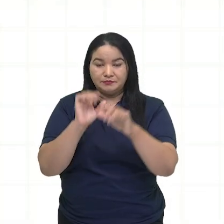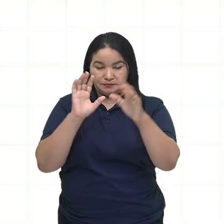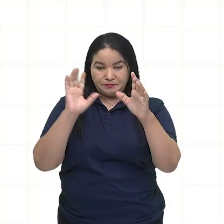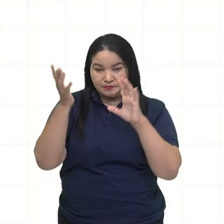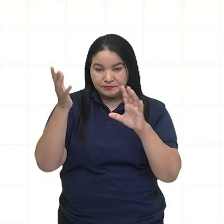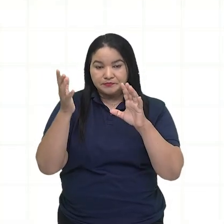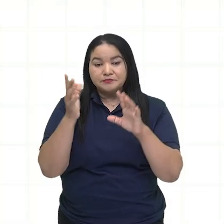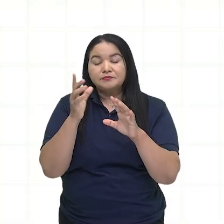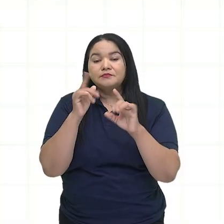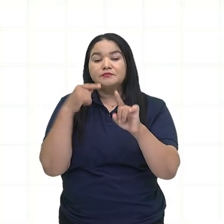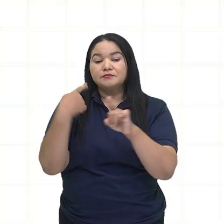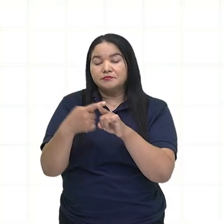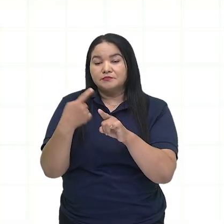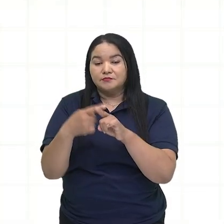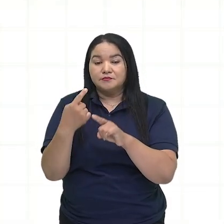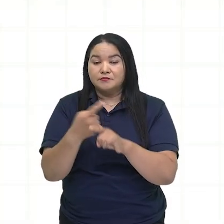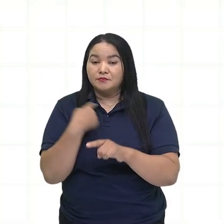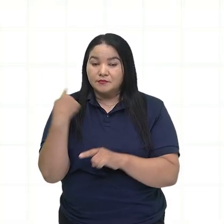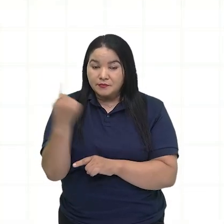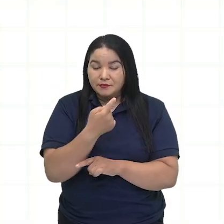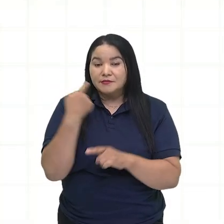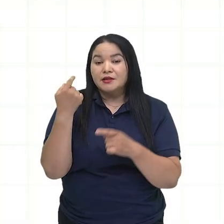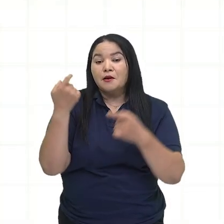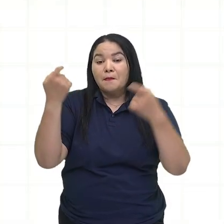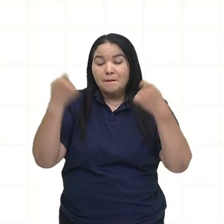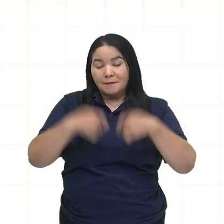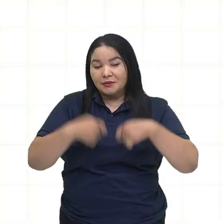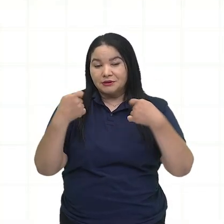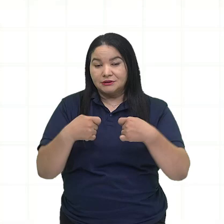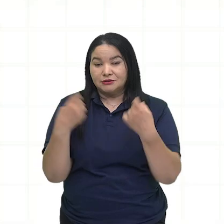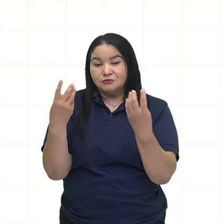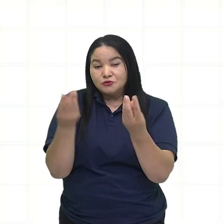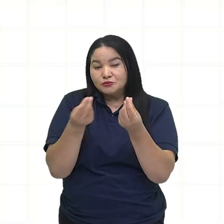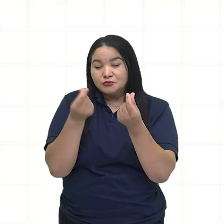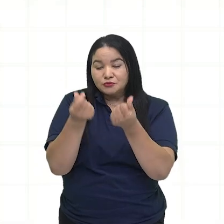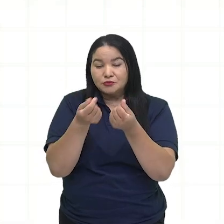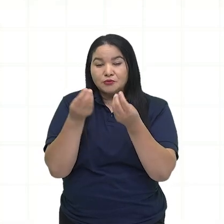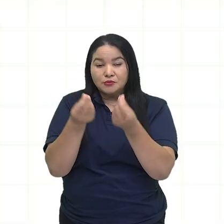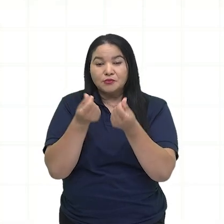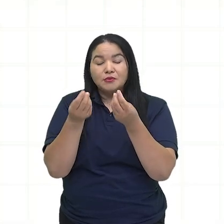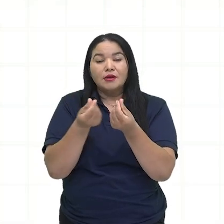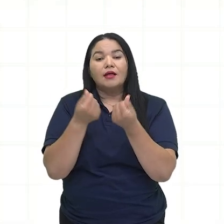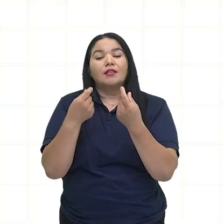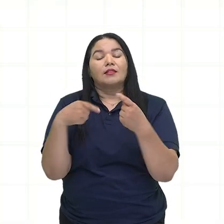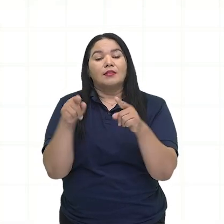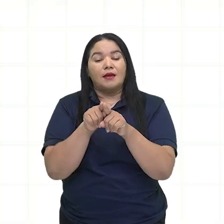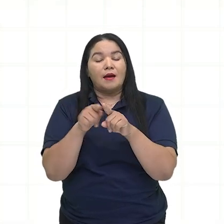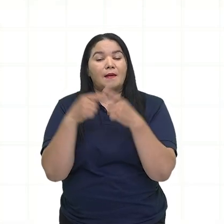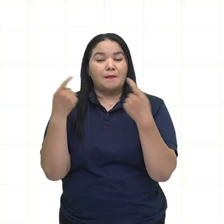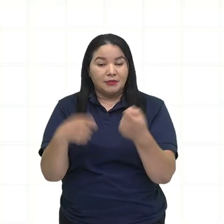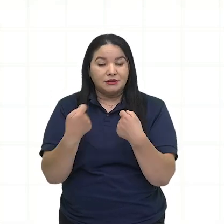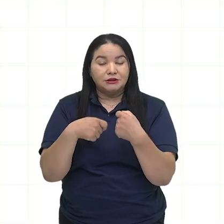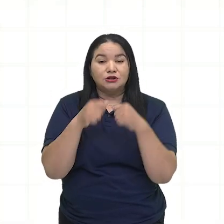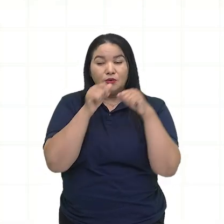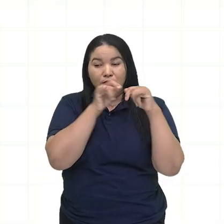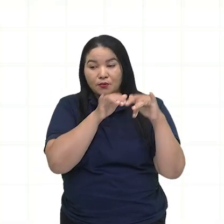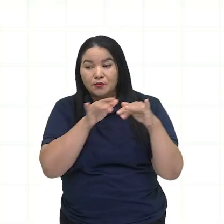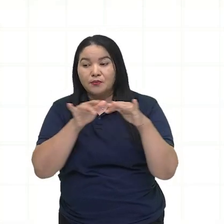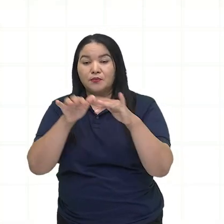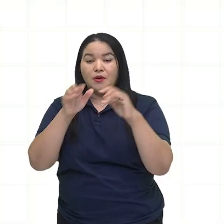climáticas, porque nós precisamos dessa umidade aqui que vai levando, né,